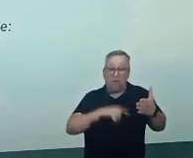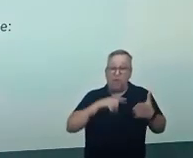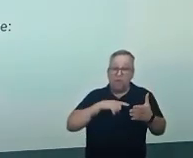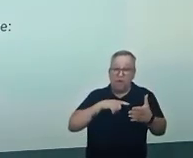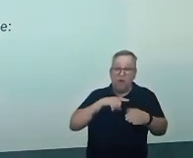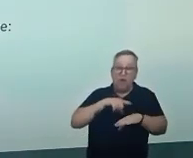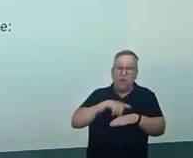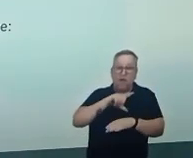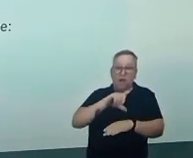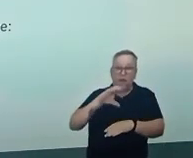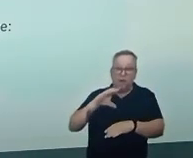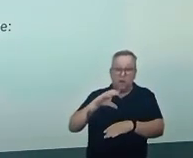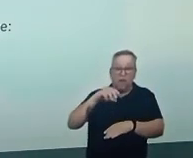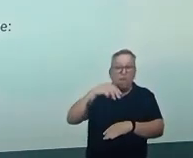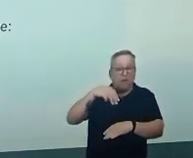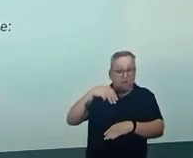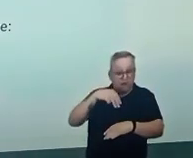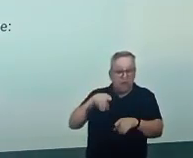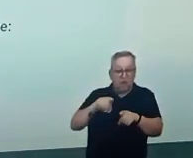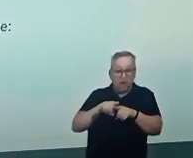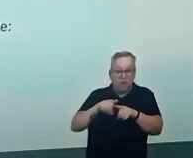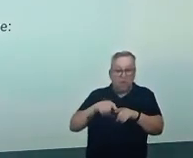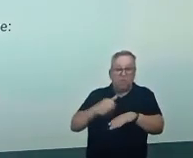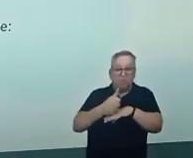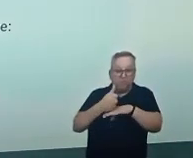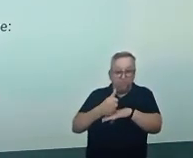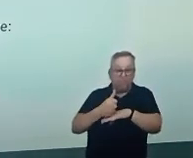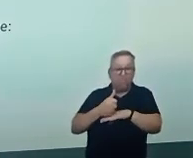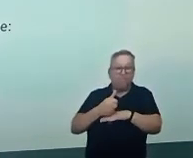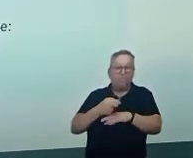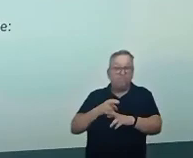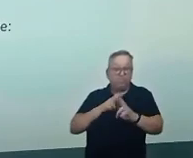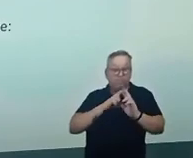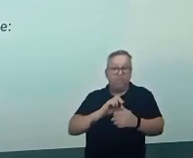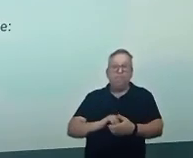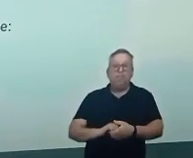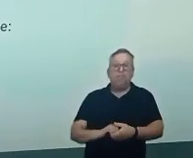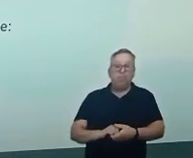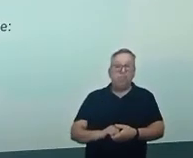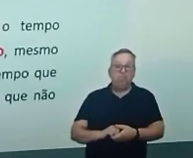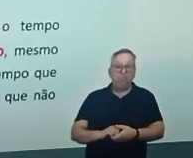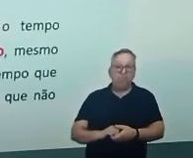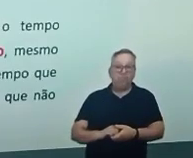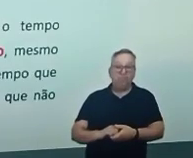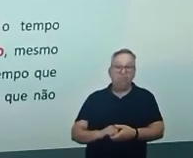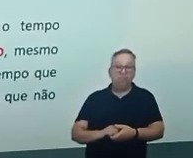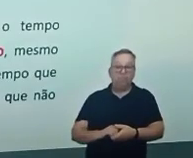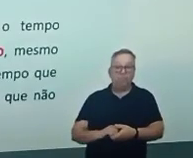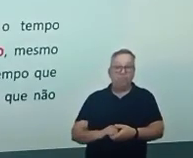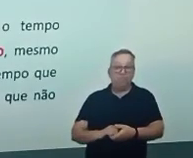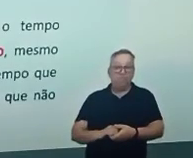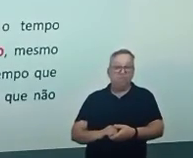LC, magistério e cargo-função, tá bom? Pode passar.